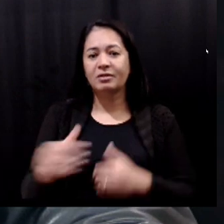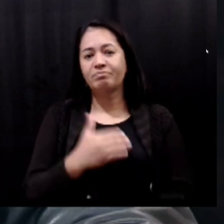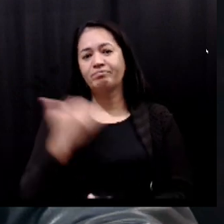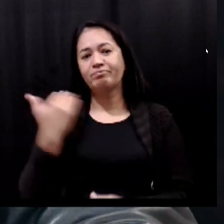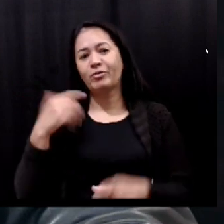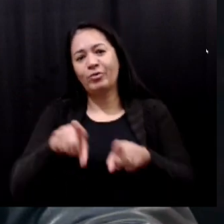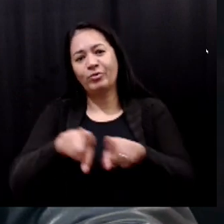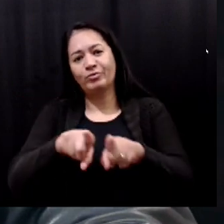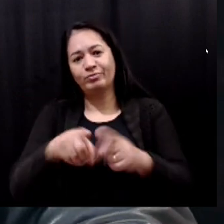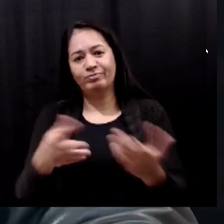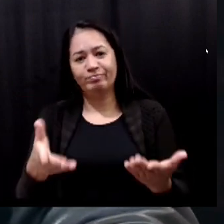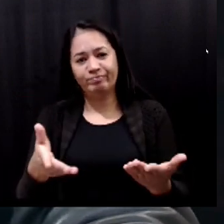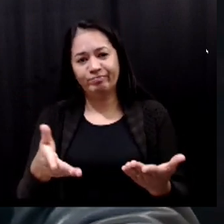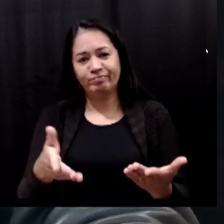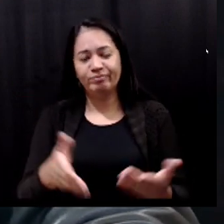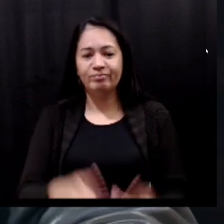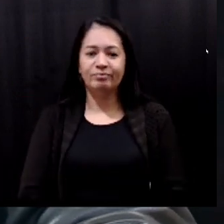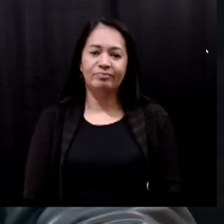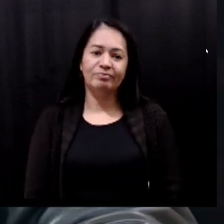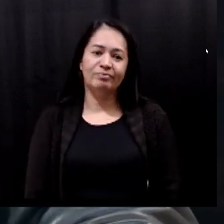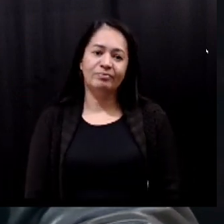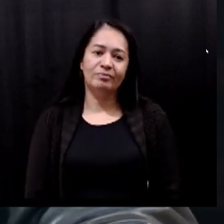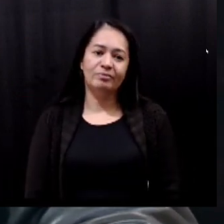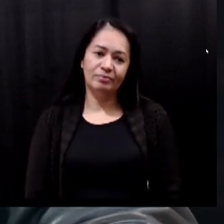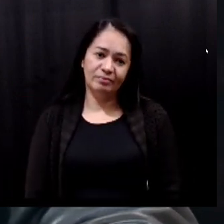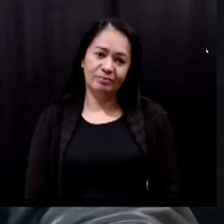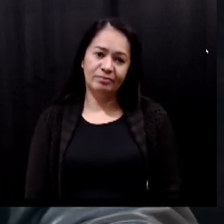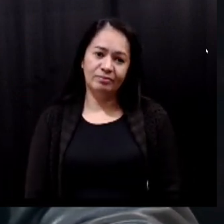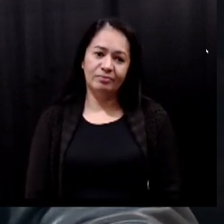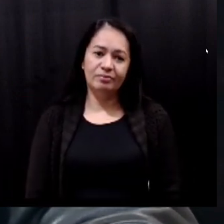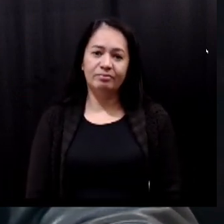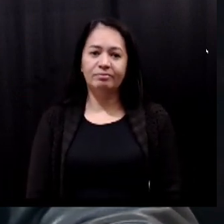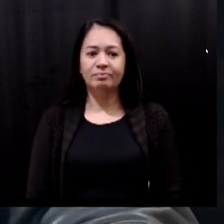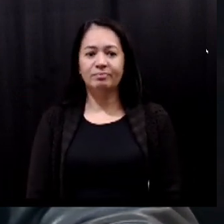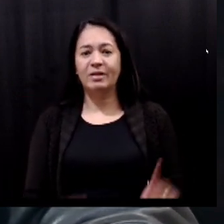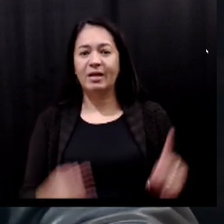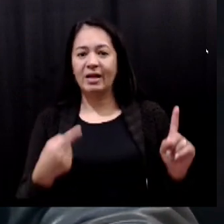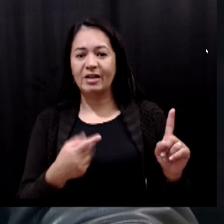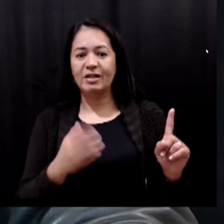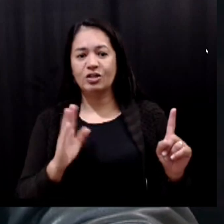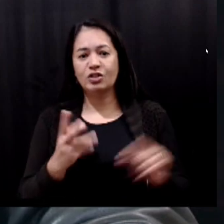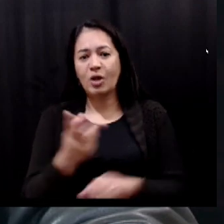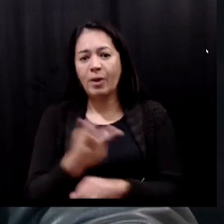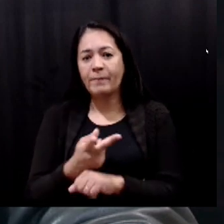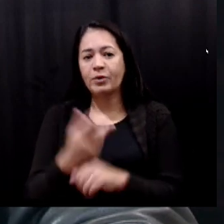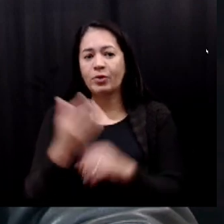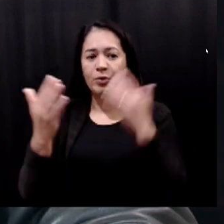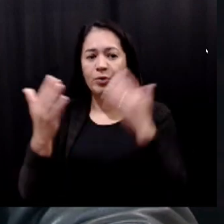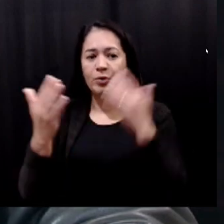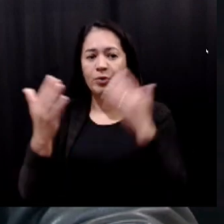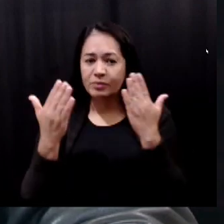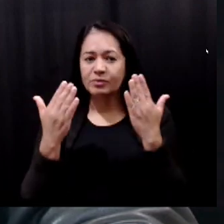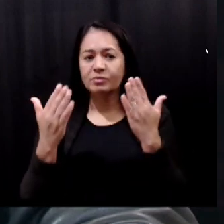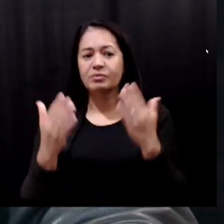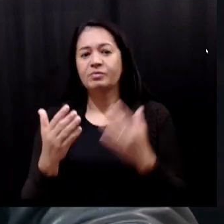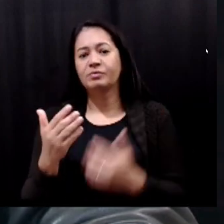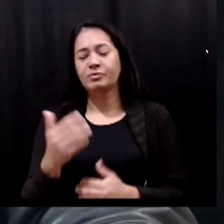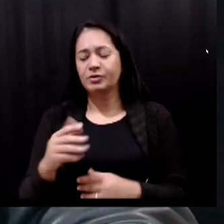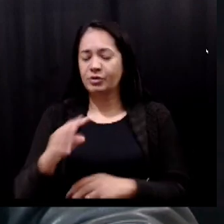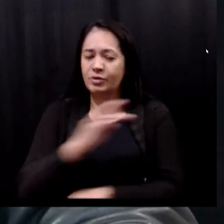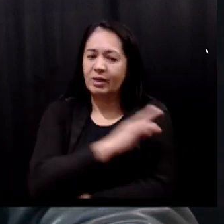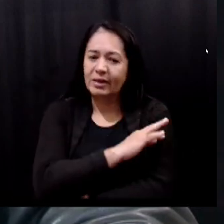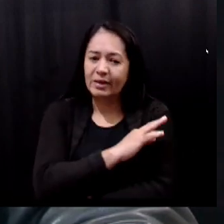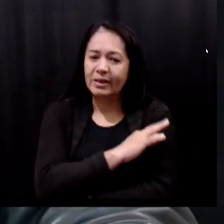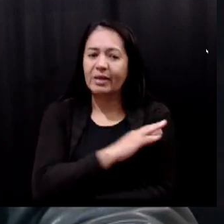Então, quer dizer, embora ela tenha procurado psicoterapia, auxílio técnico,